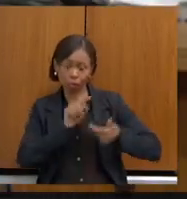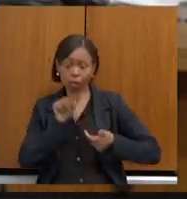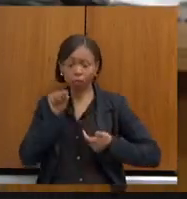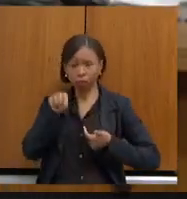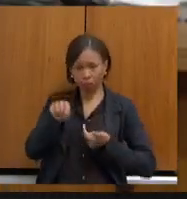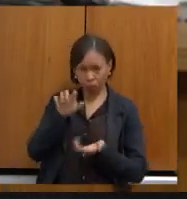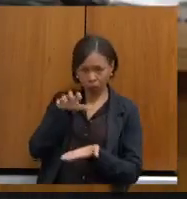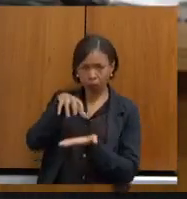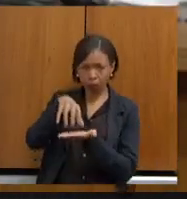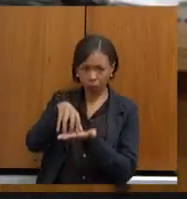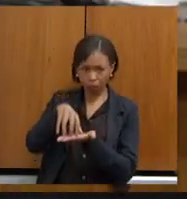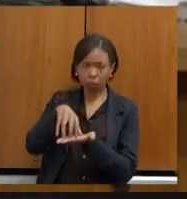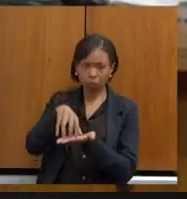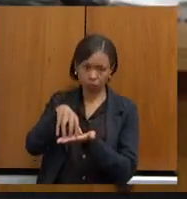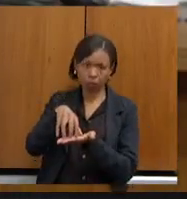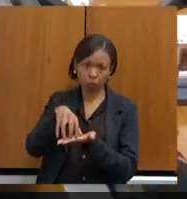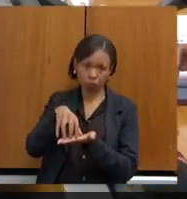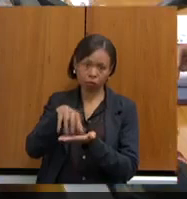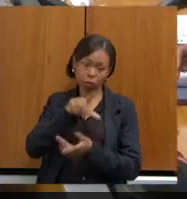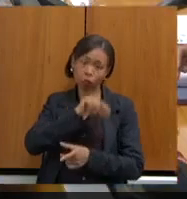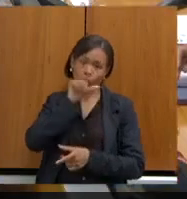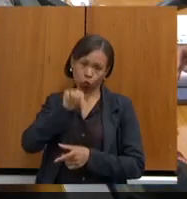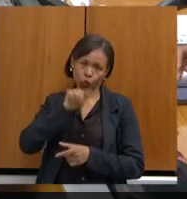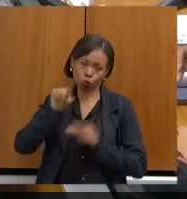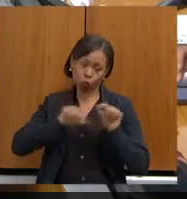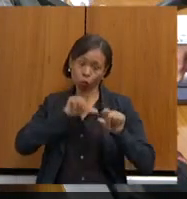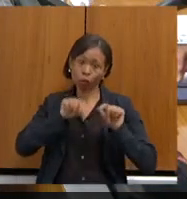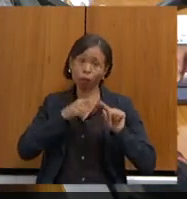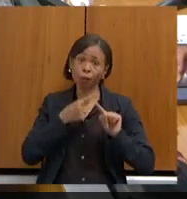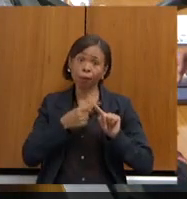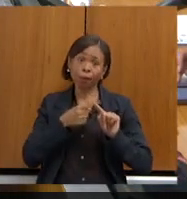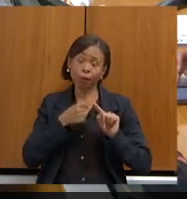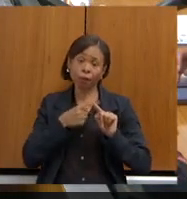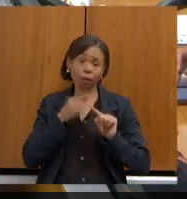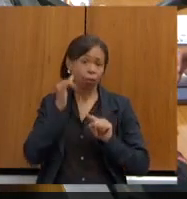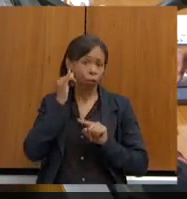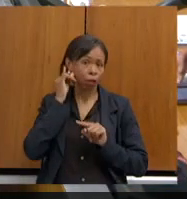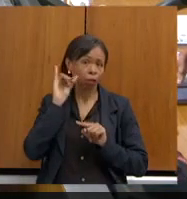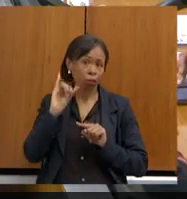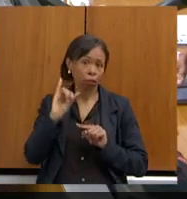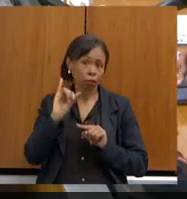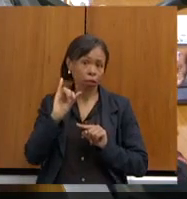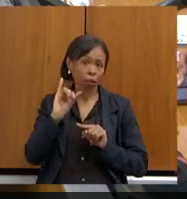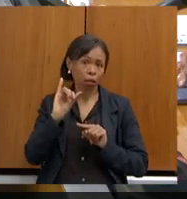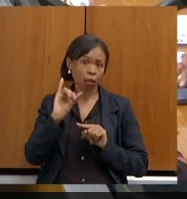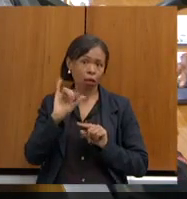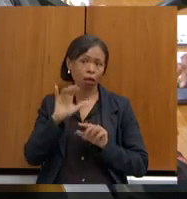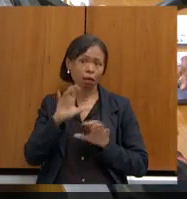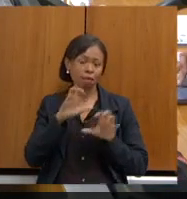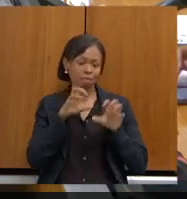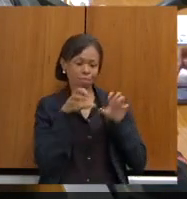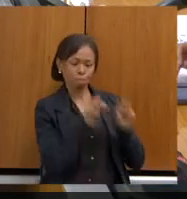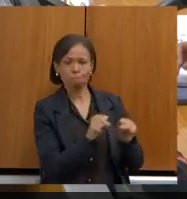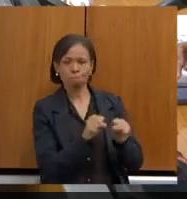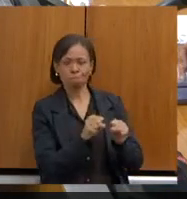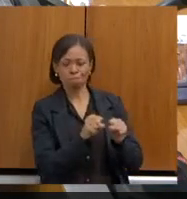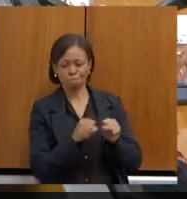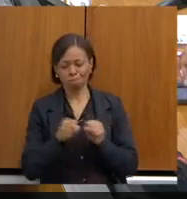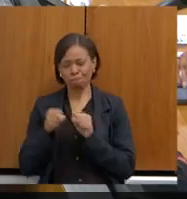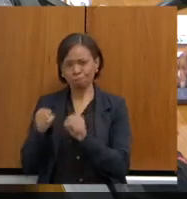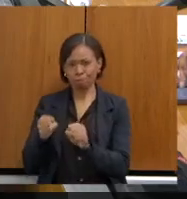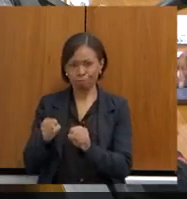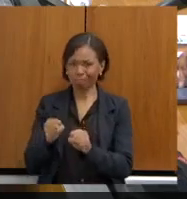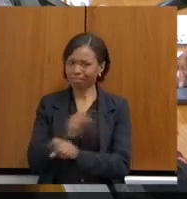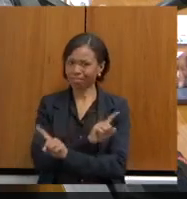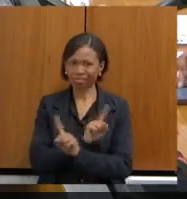para no trazer os colegas Neto colocando aqui de em palavras mais simples no trazê-los na Hum então